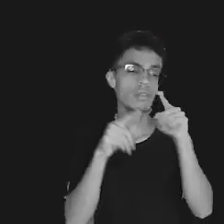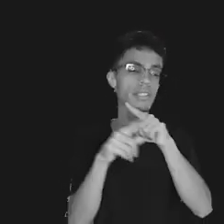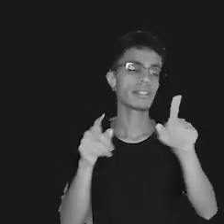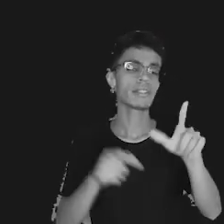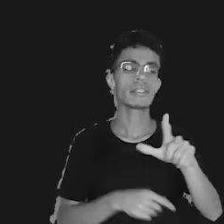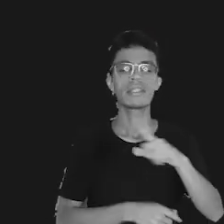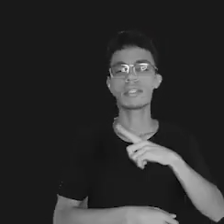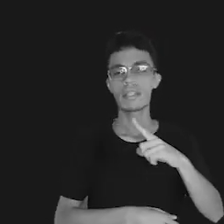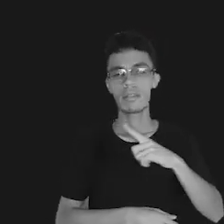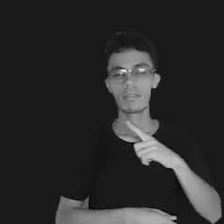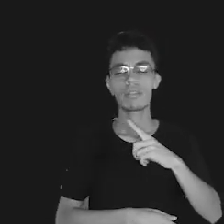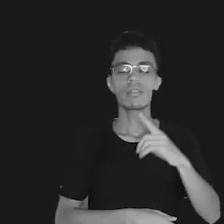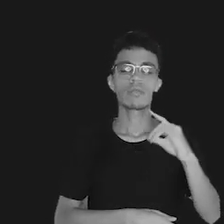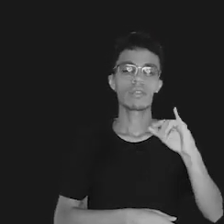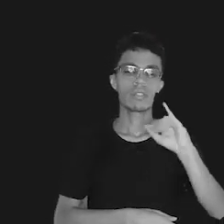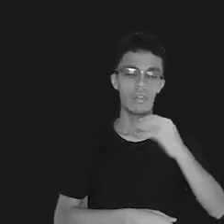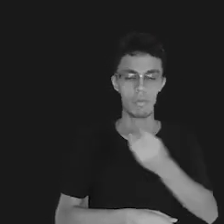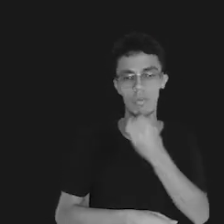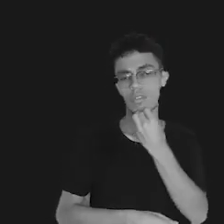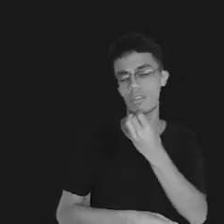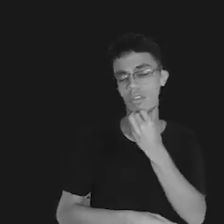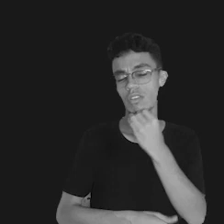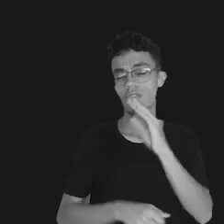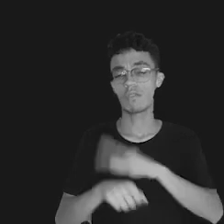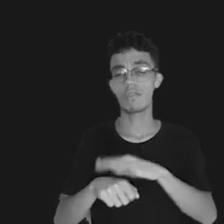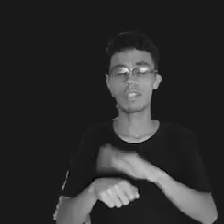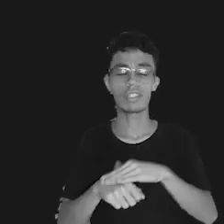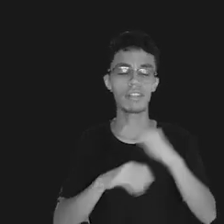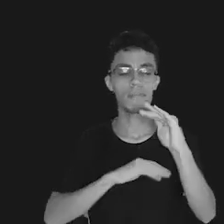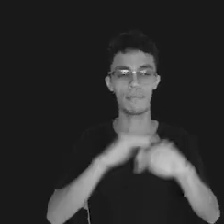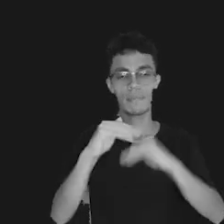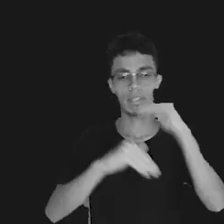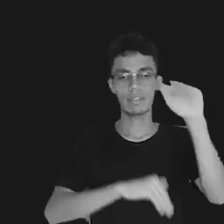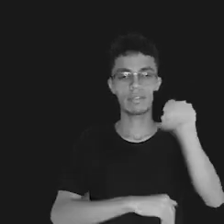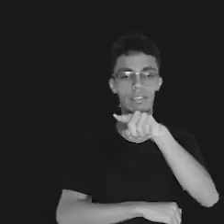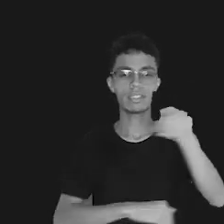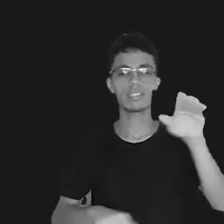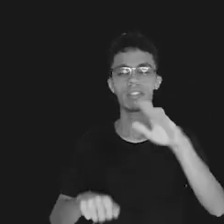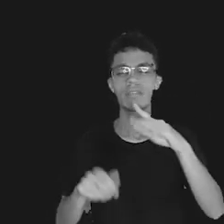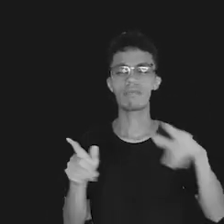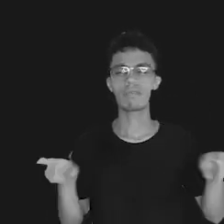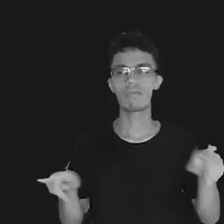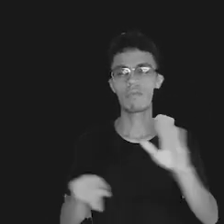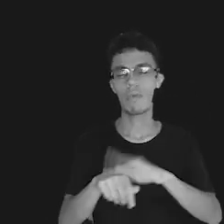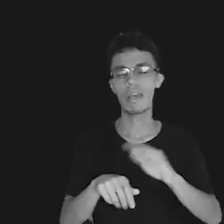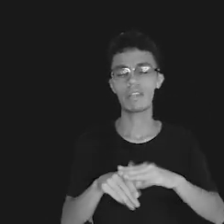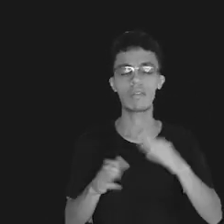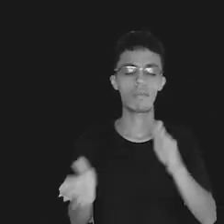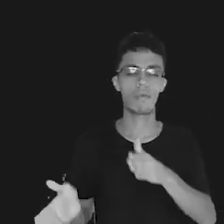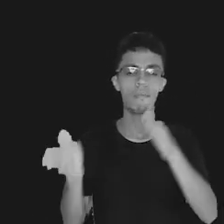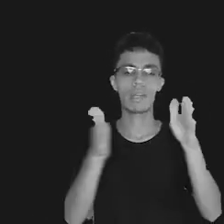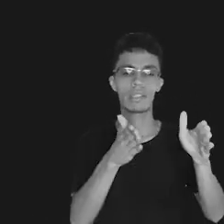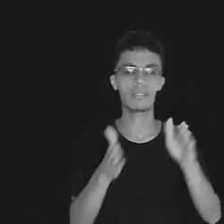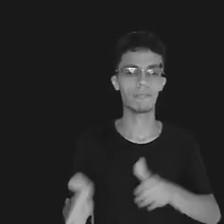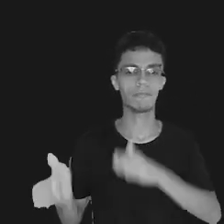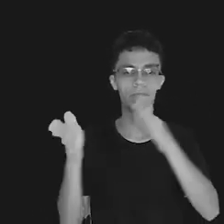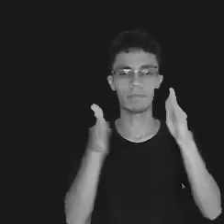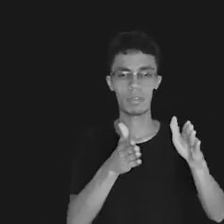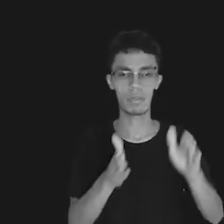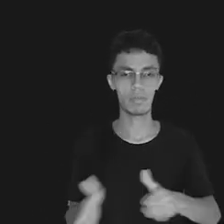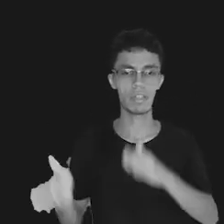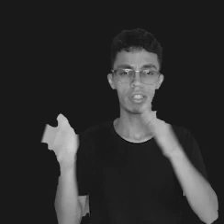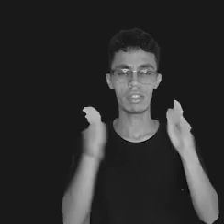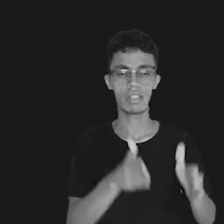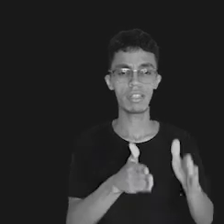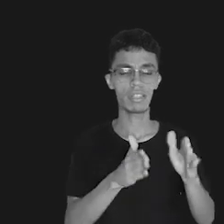coisa de um nível comparado, e como vocês também fazem esse rodízio, esse formato também desse